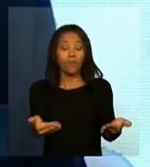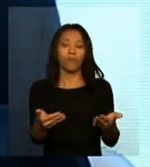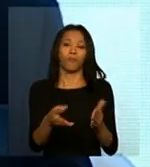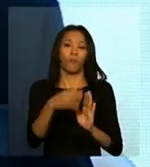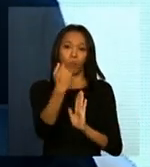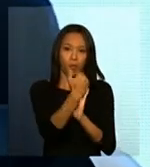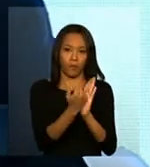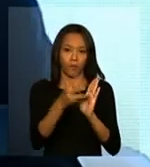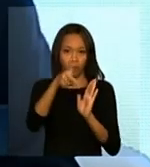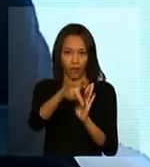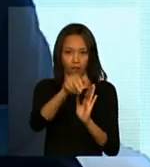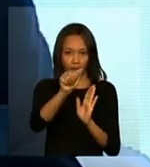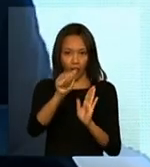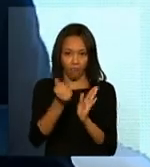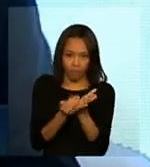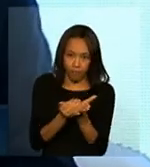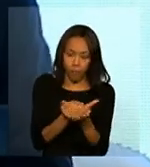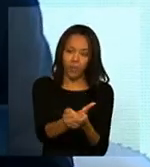tínhamos aproximadamente